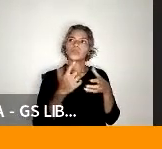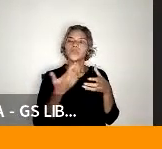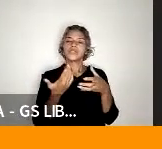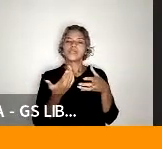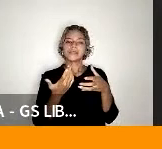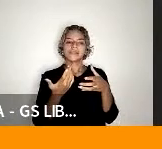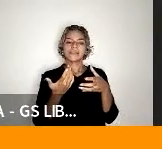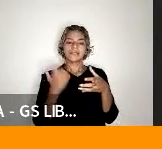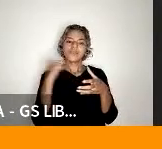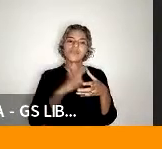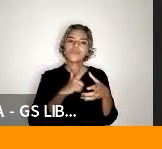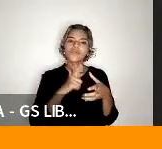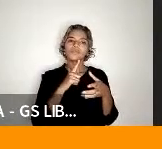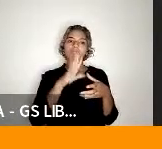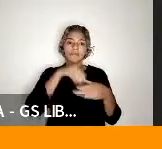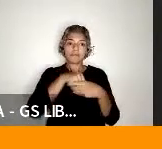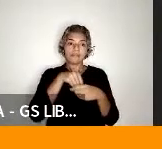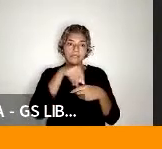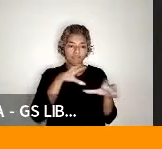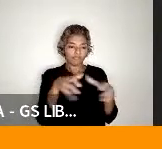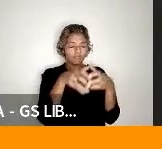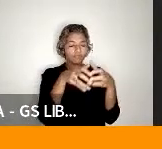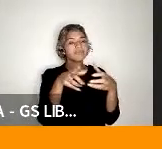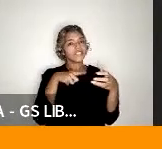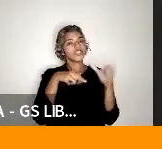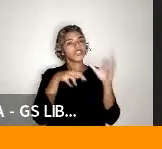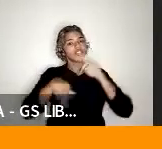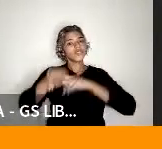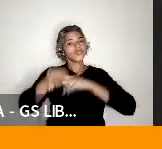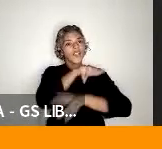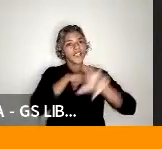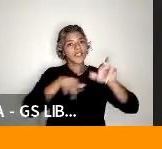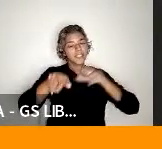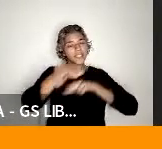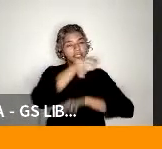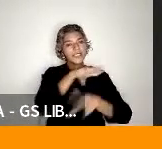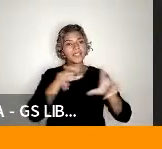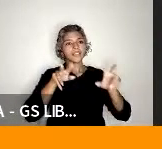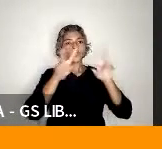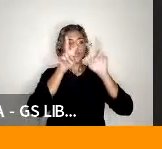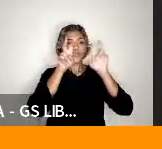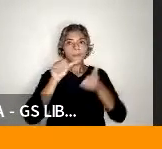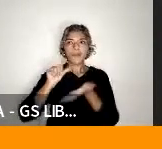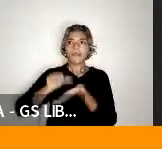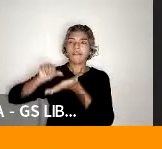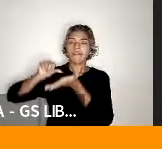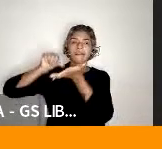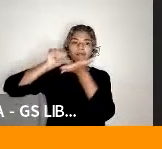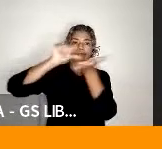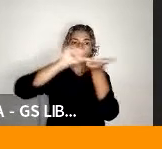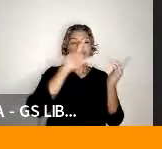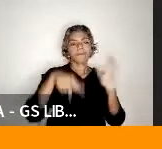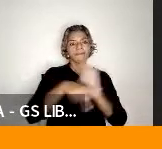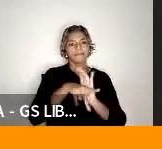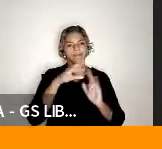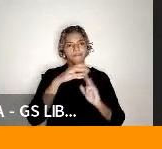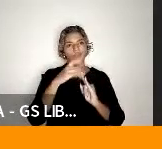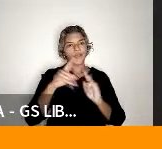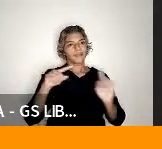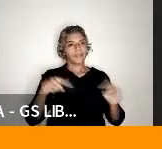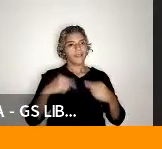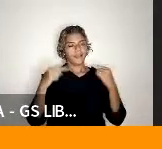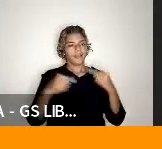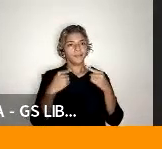integrar, né, no seu corpo essa diversidade de unidades e instâncias que compõem a Fiocruz, né? Como eu disse, é uma instituição